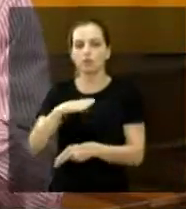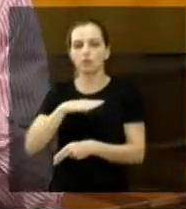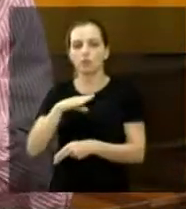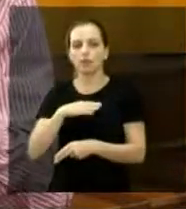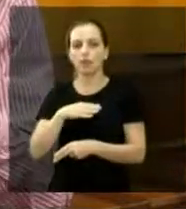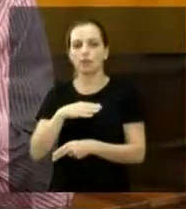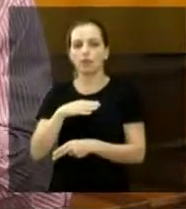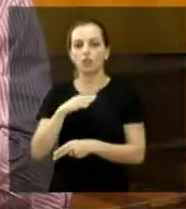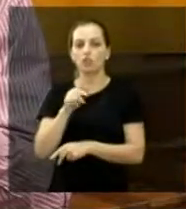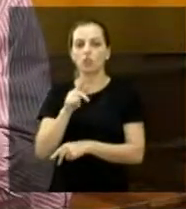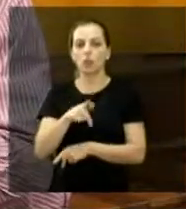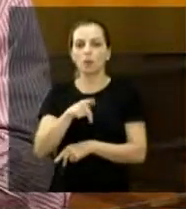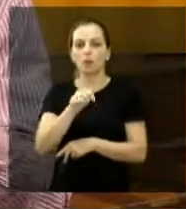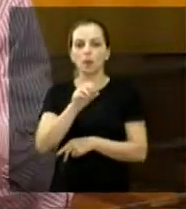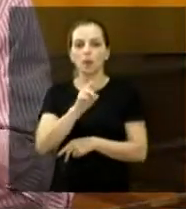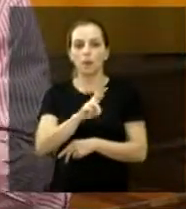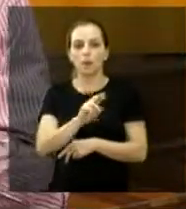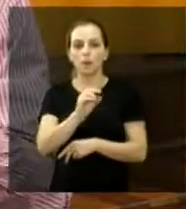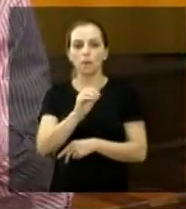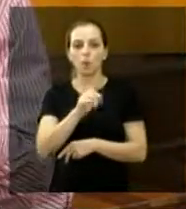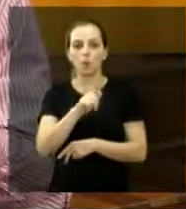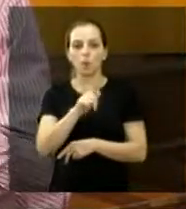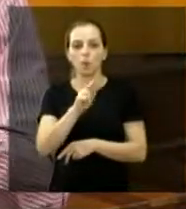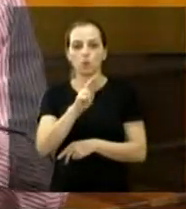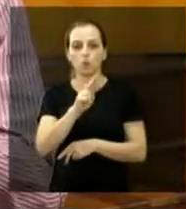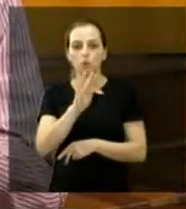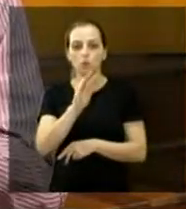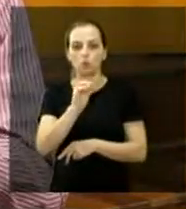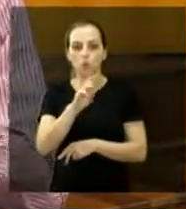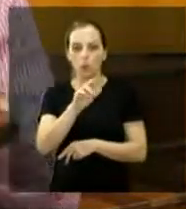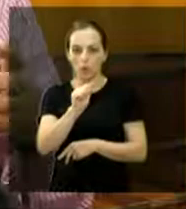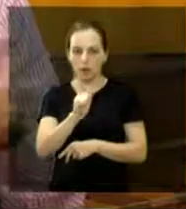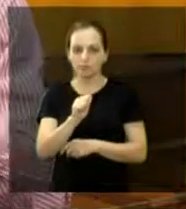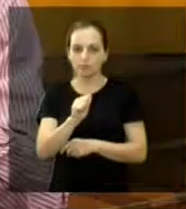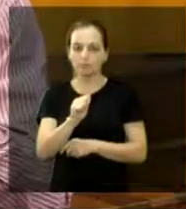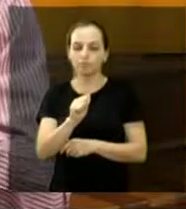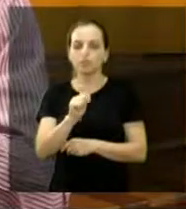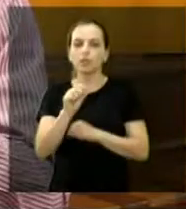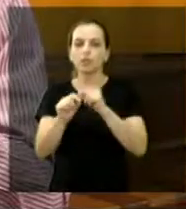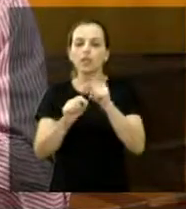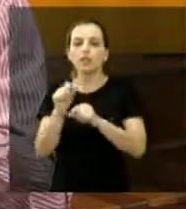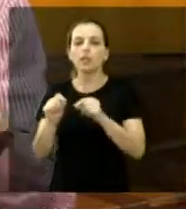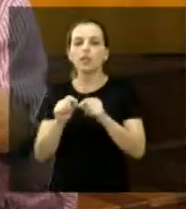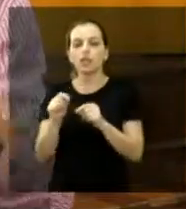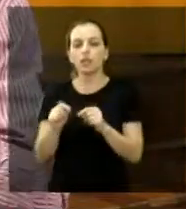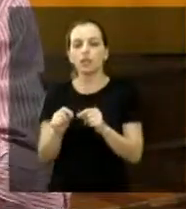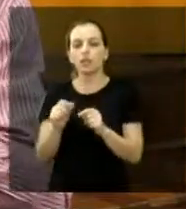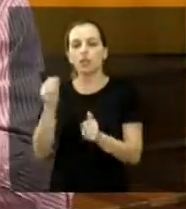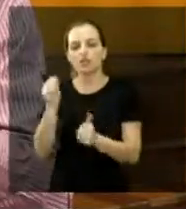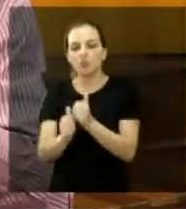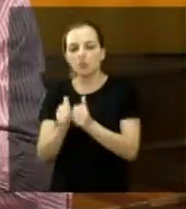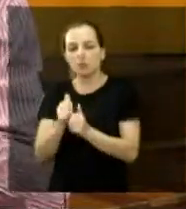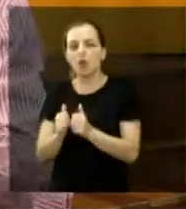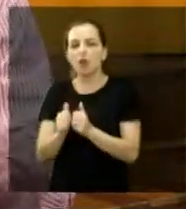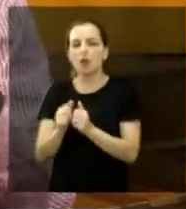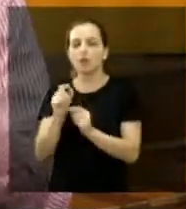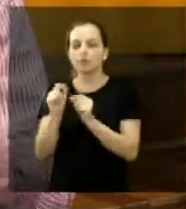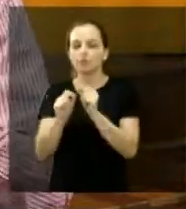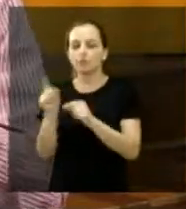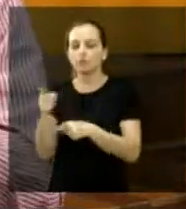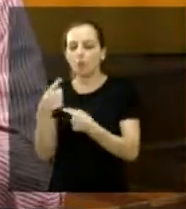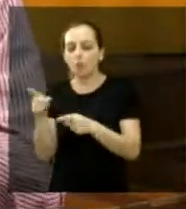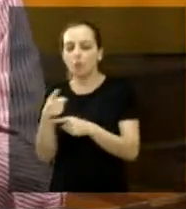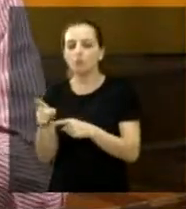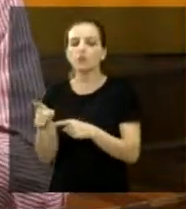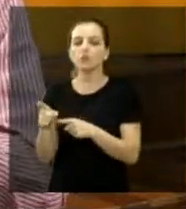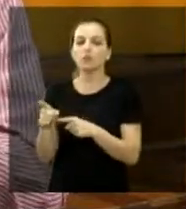uma produtora de discos, né, que gravava LP, gravava tudo. E aqueles spots comerciais, jingles, né, era um negócio que